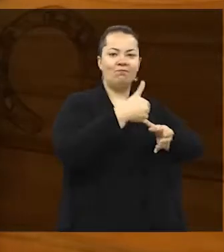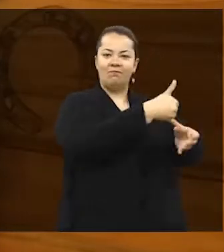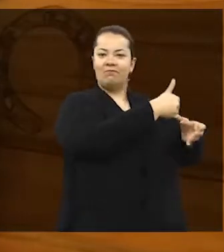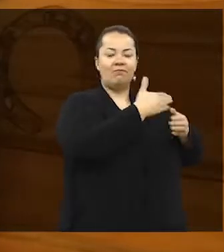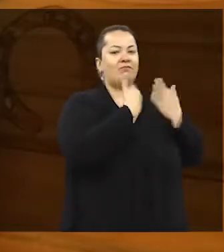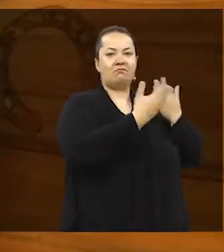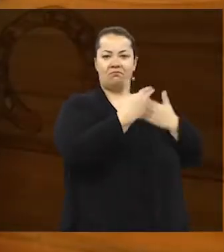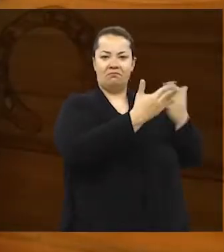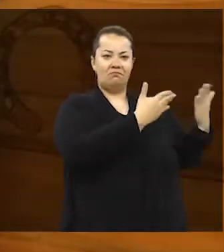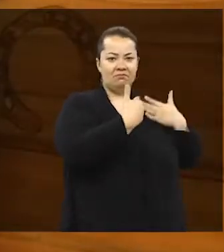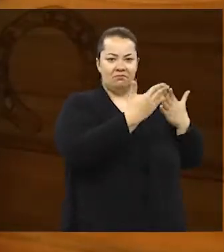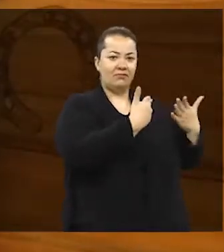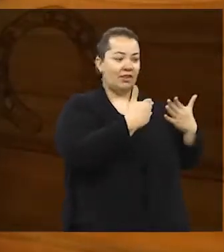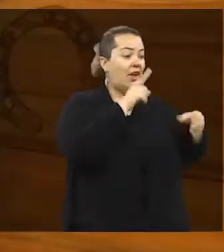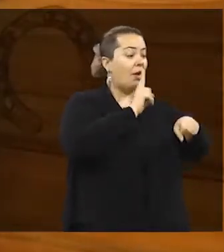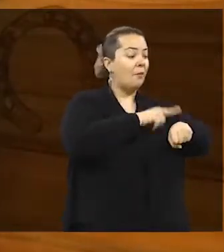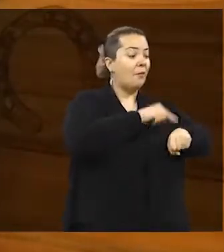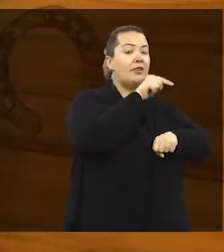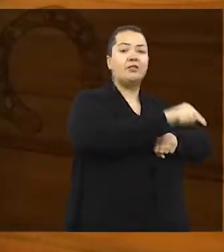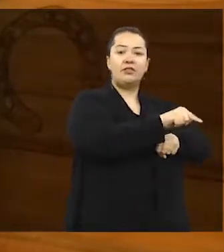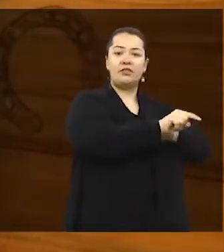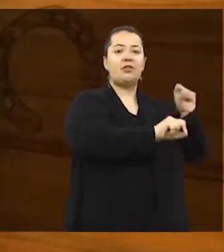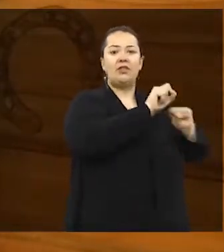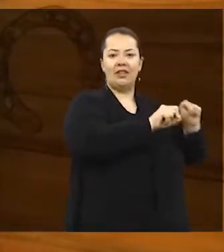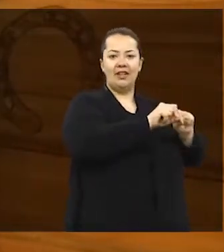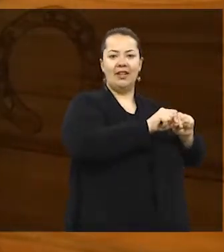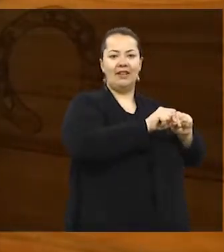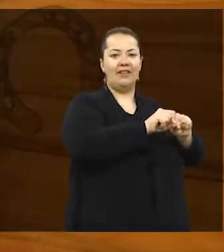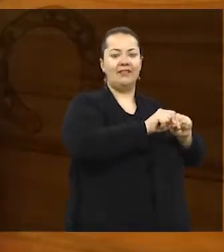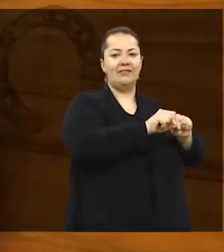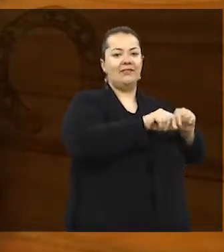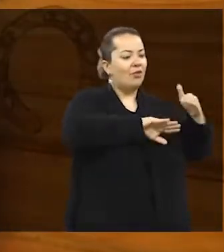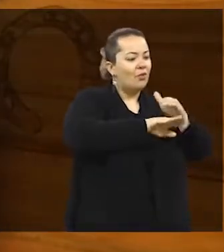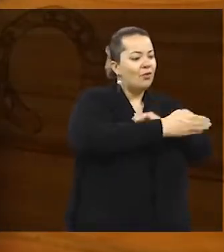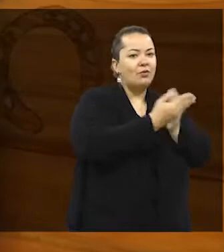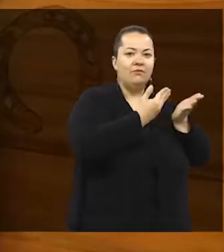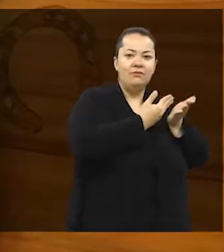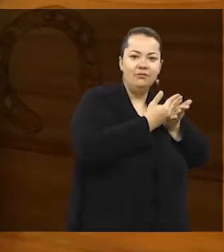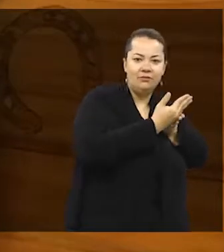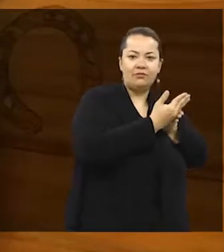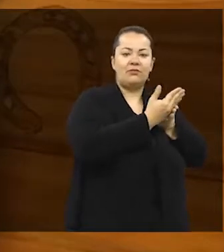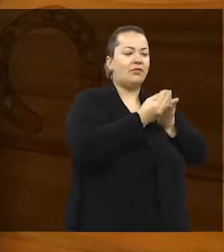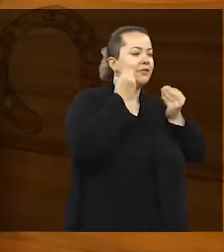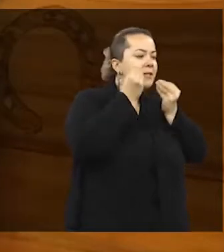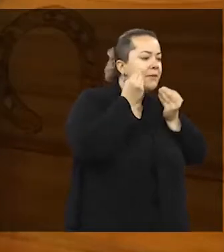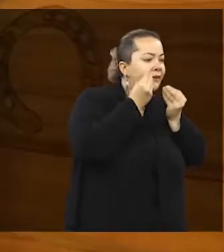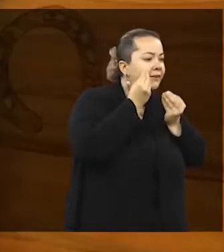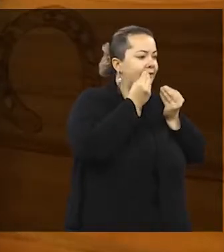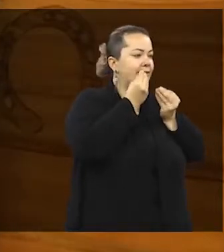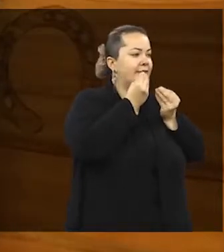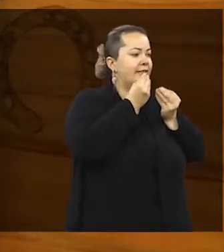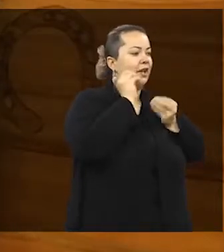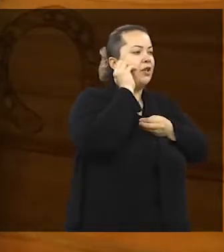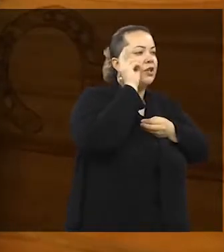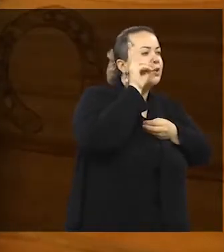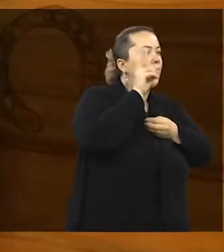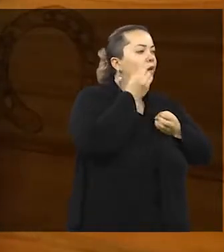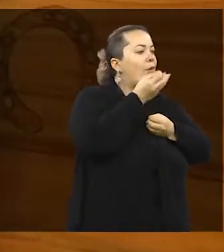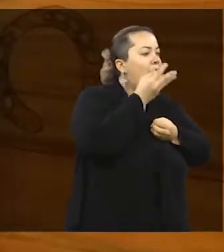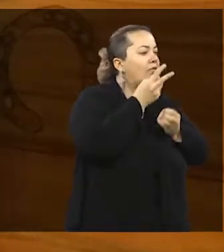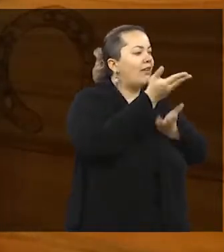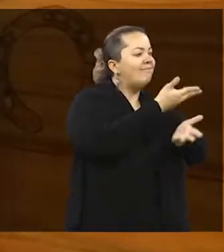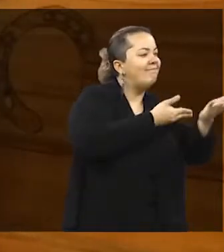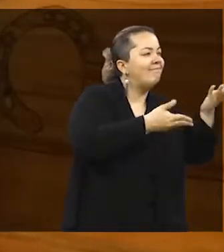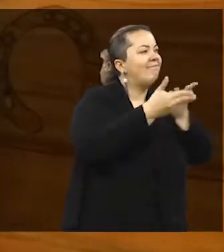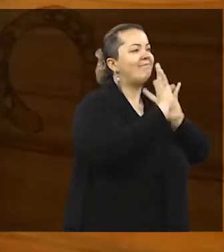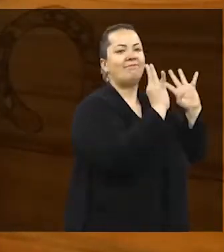E foi nestas rodas de mate que surgiu o costume das lendas, dos causos, das trovas, enriquecendo